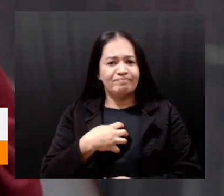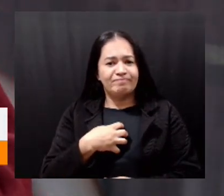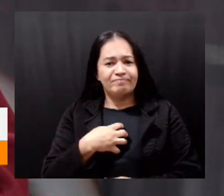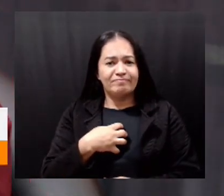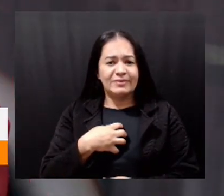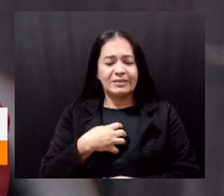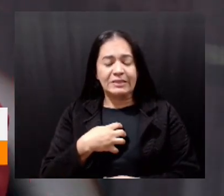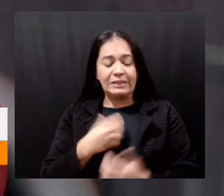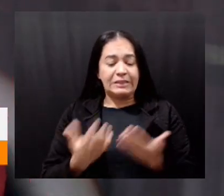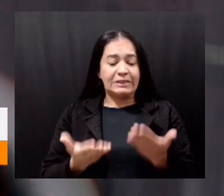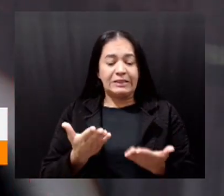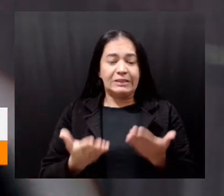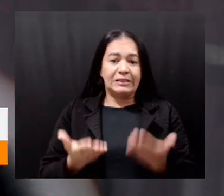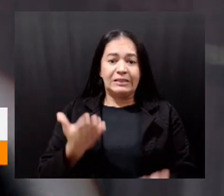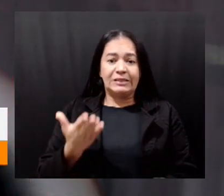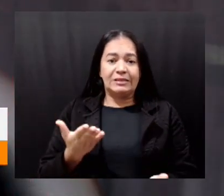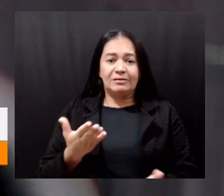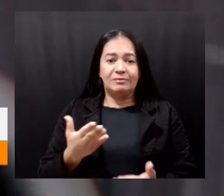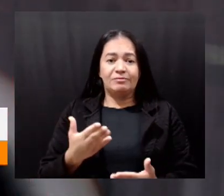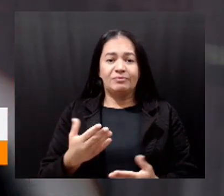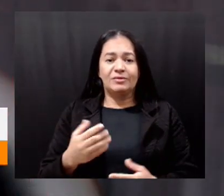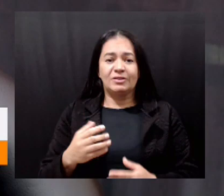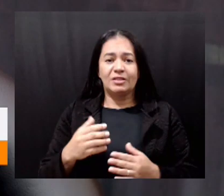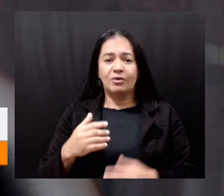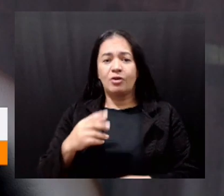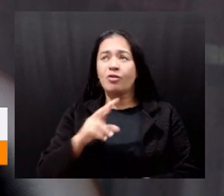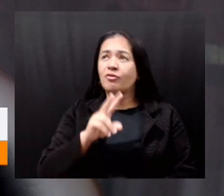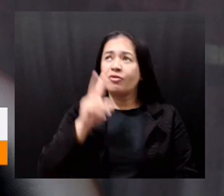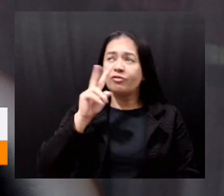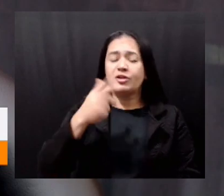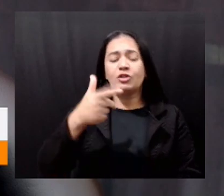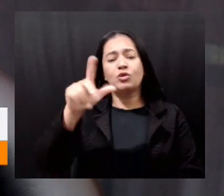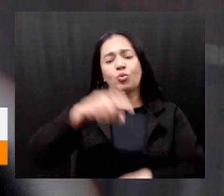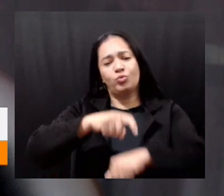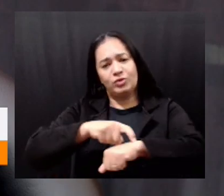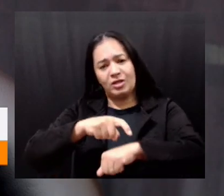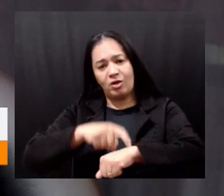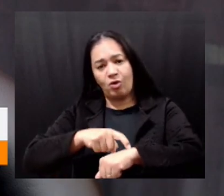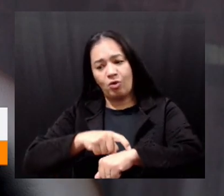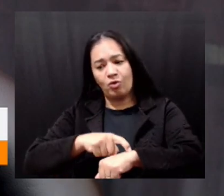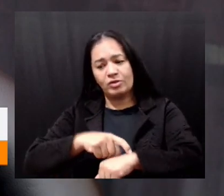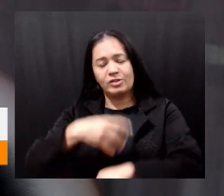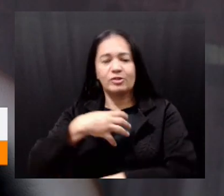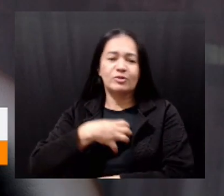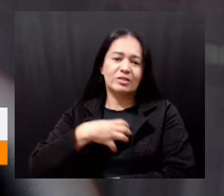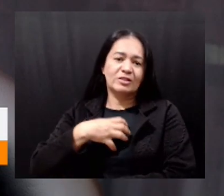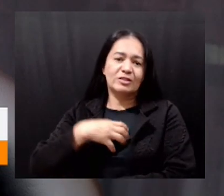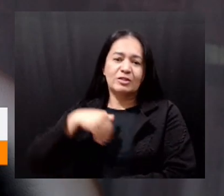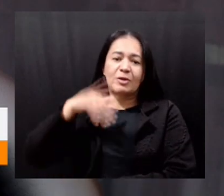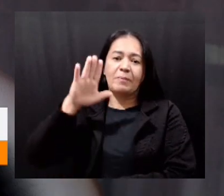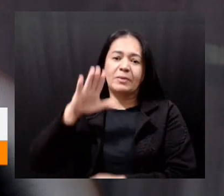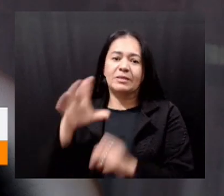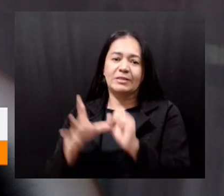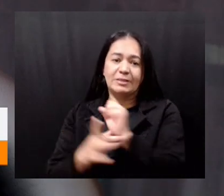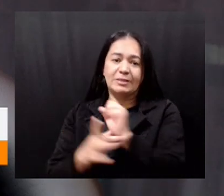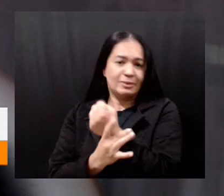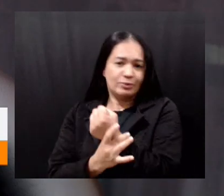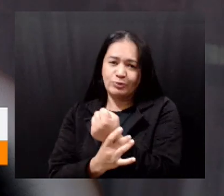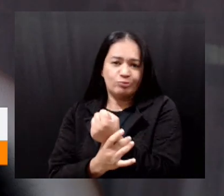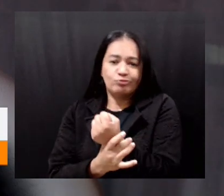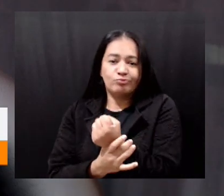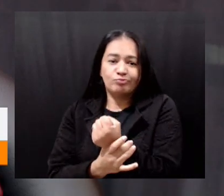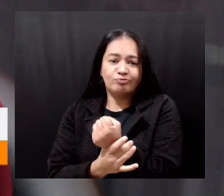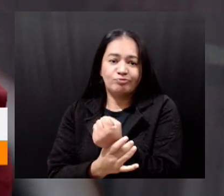desestabilizado, ou aquilo mexe comigo, então eu vou ver isso no momento em que eu não vou estar